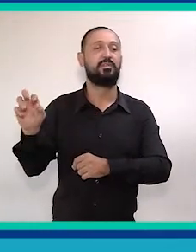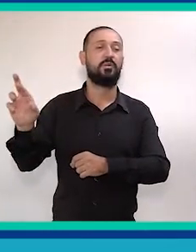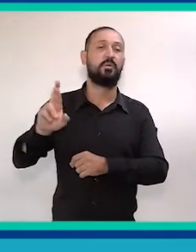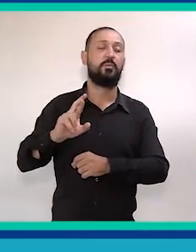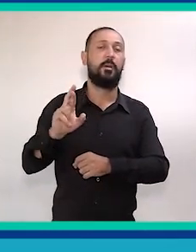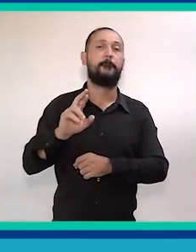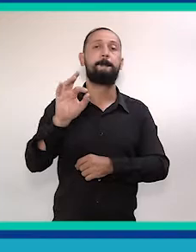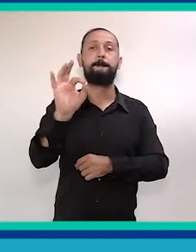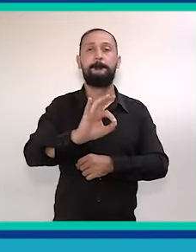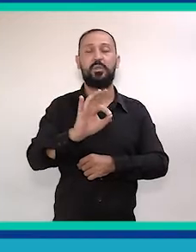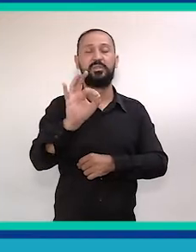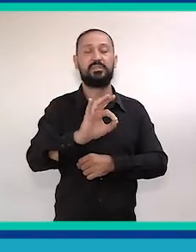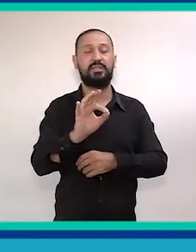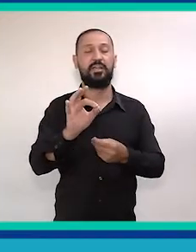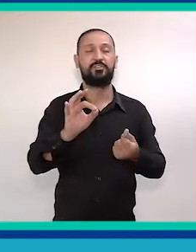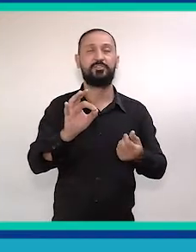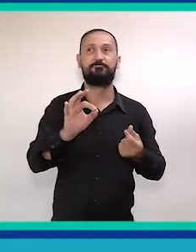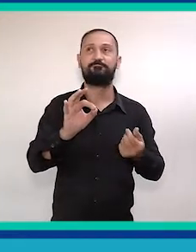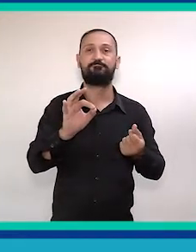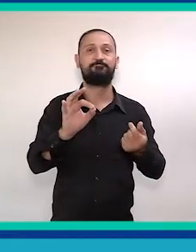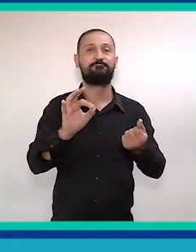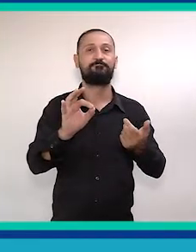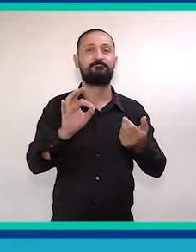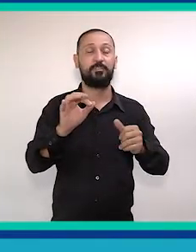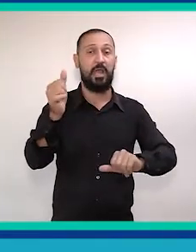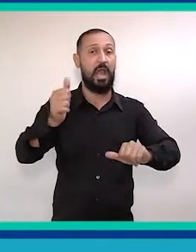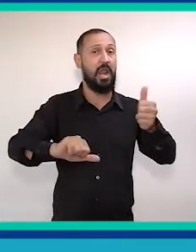dá um grau